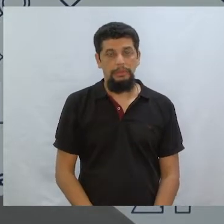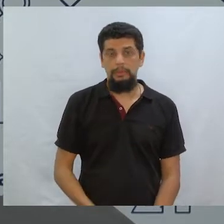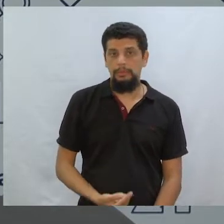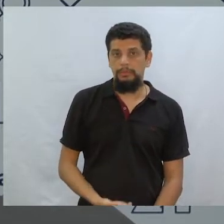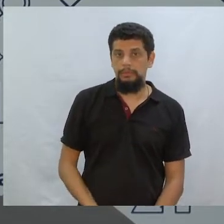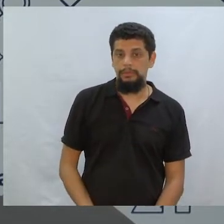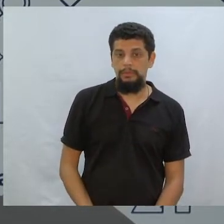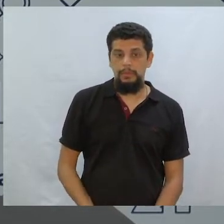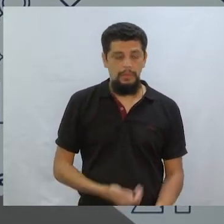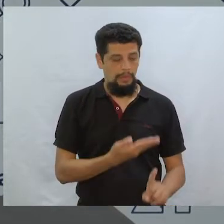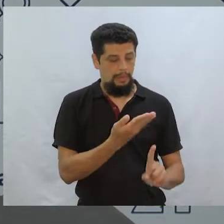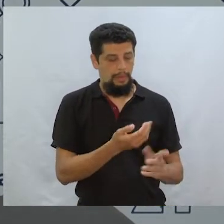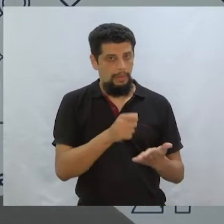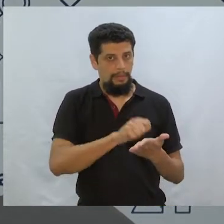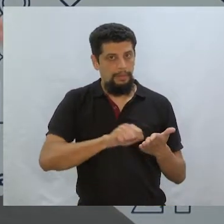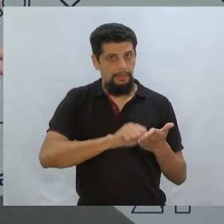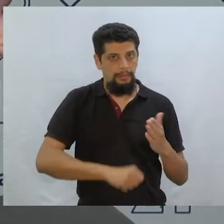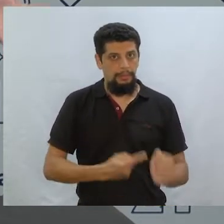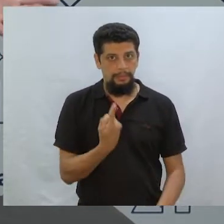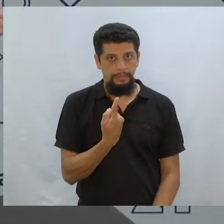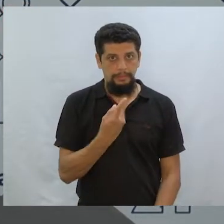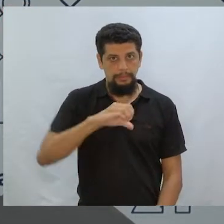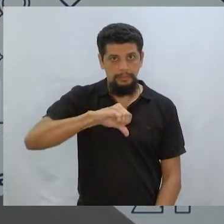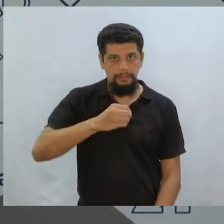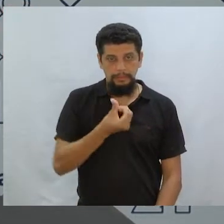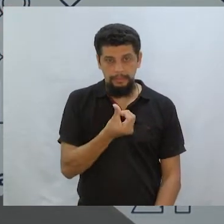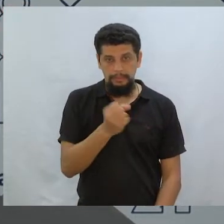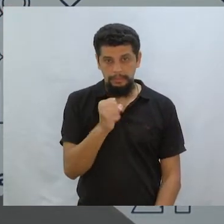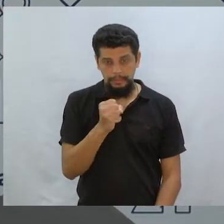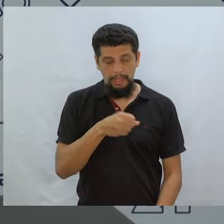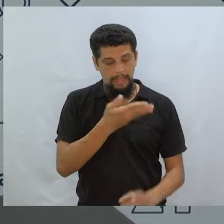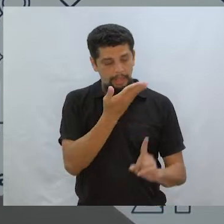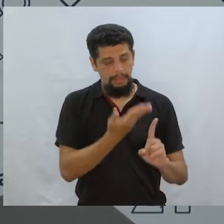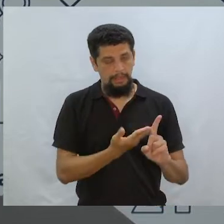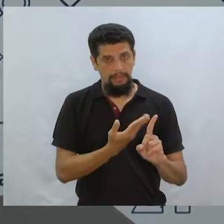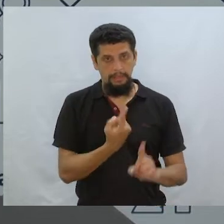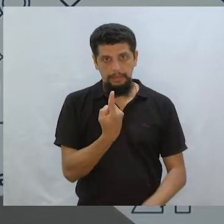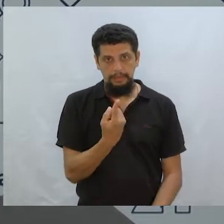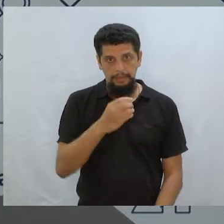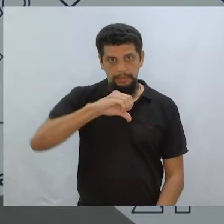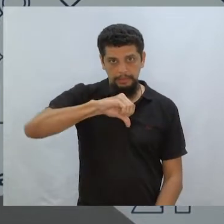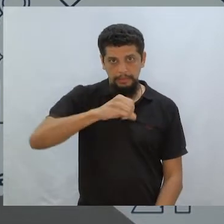1968 a nossa escritora e agora o nosso ilustrador de